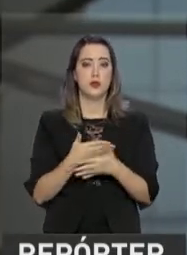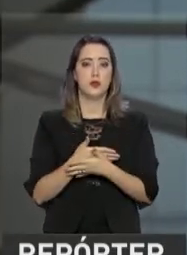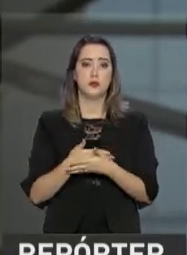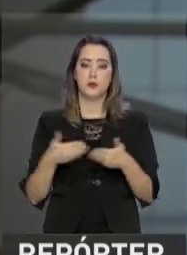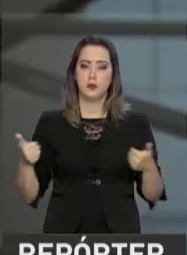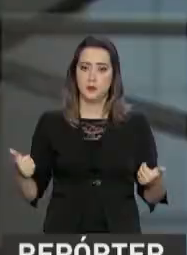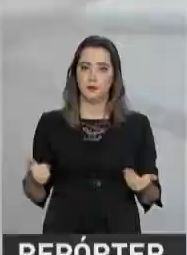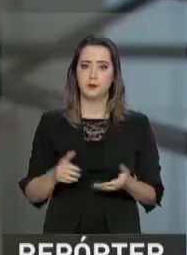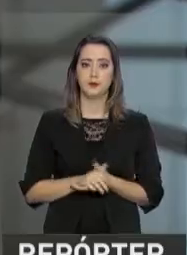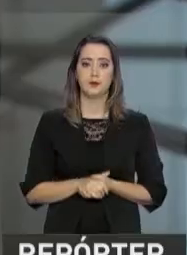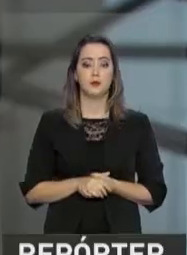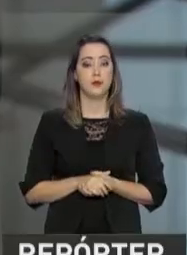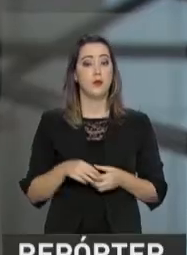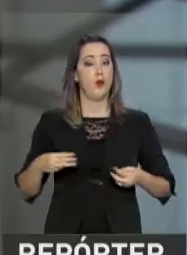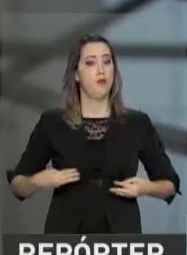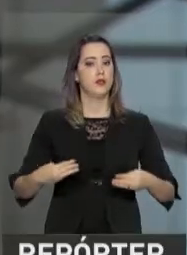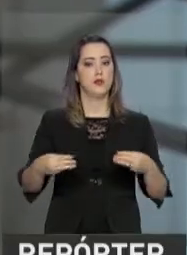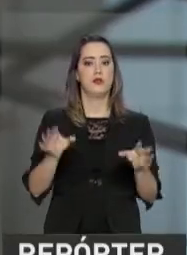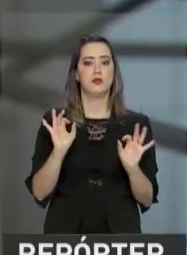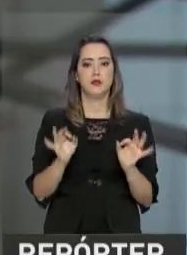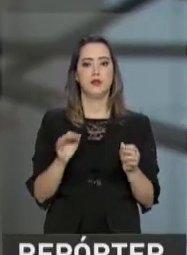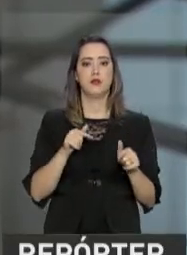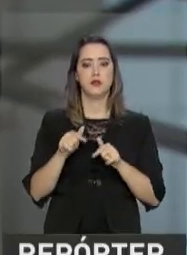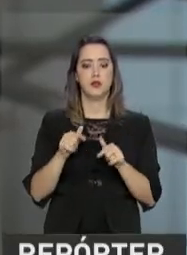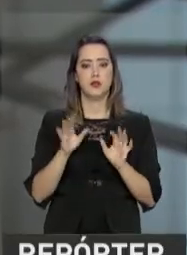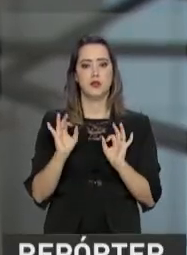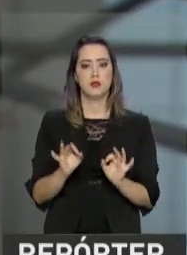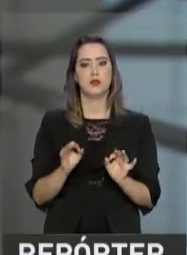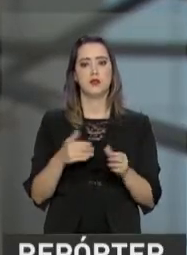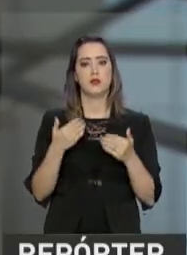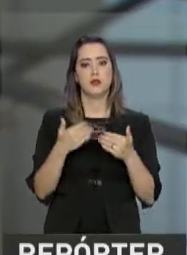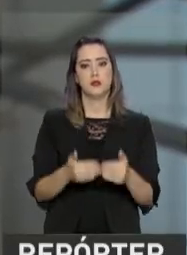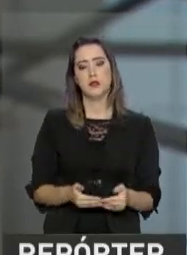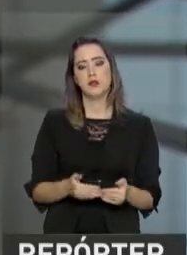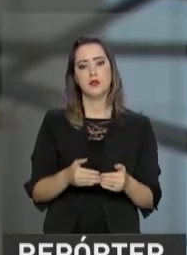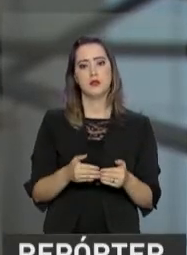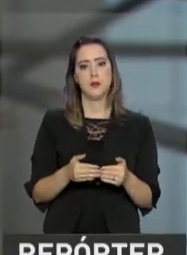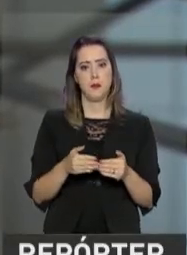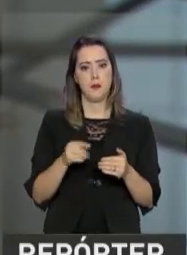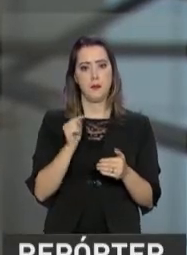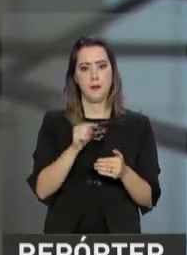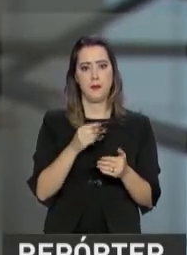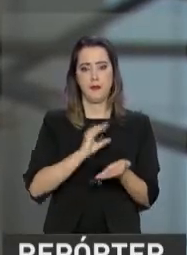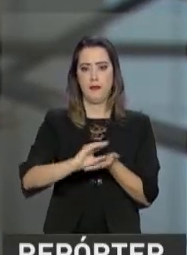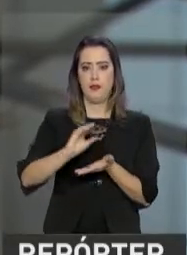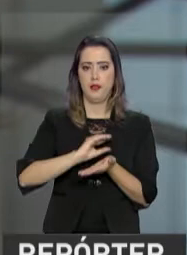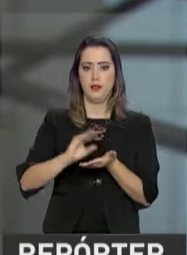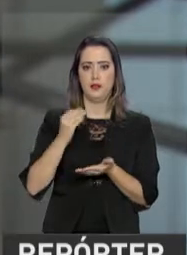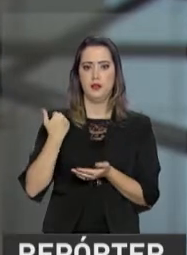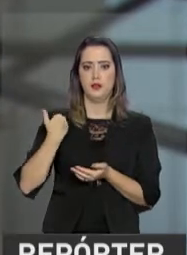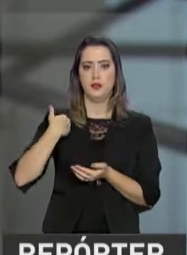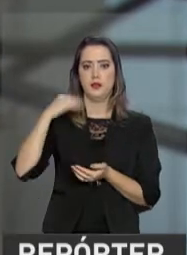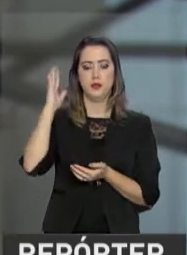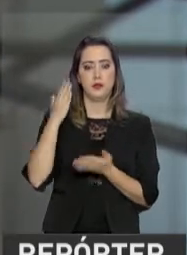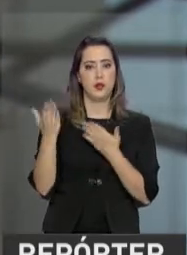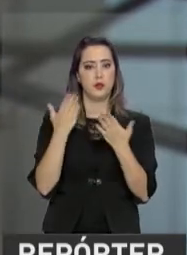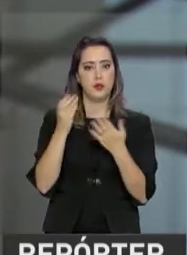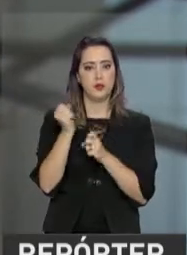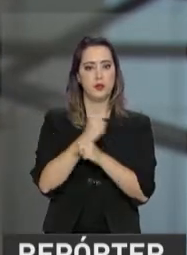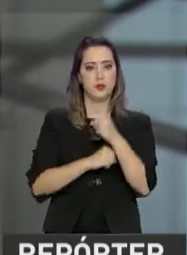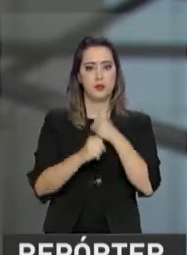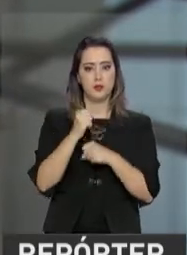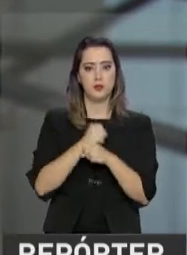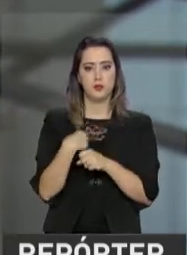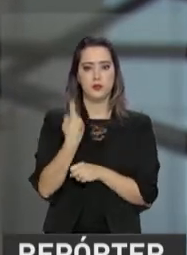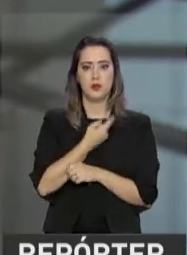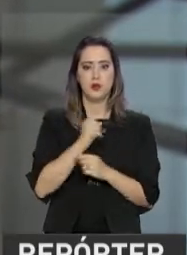na nossa previsão é realizar este ano um investimento da ordem de 4 bilhões e meio de reais no total